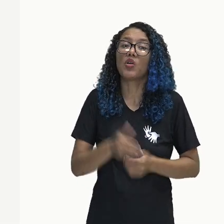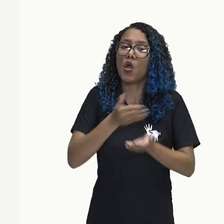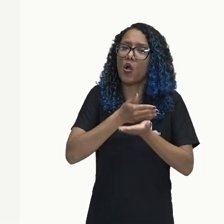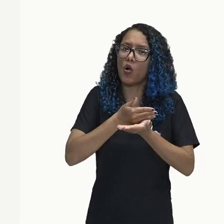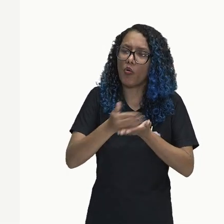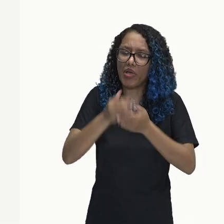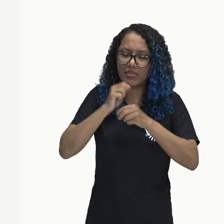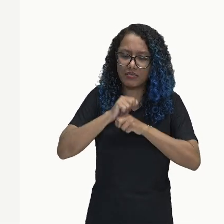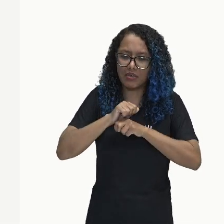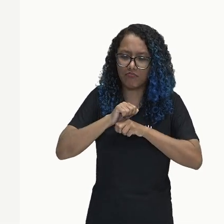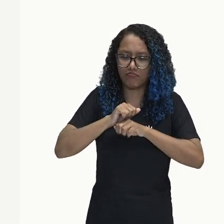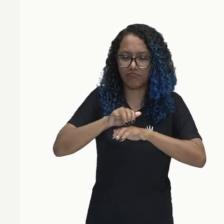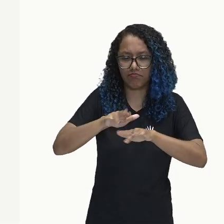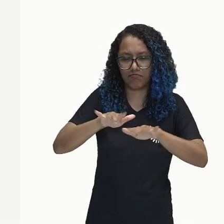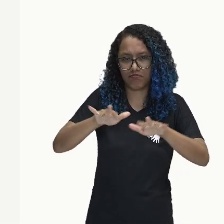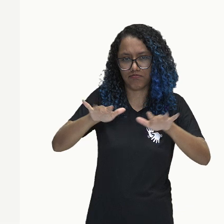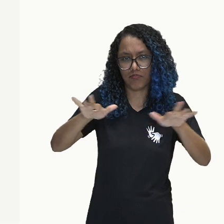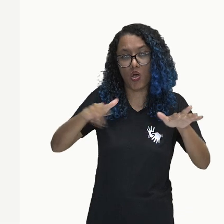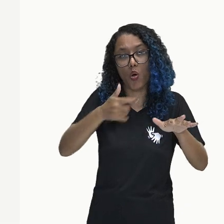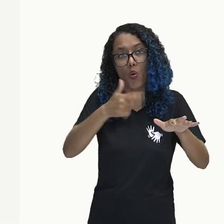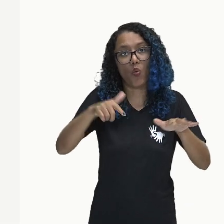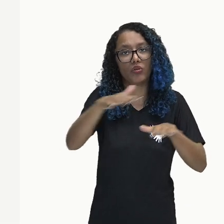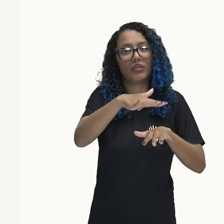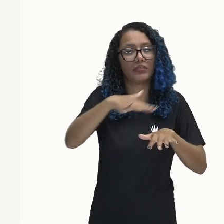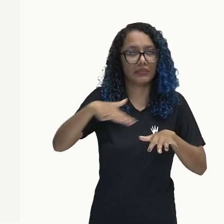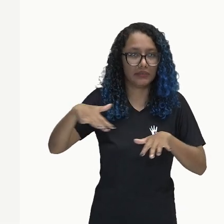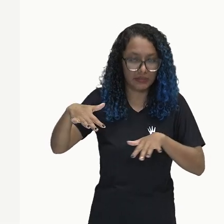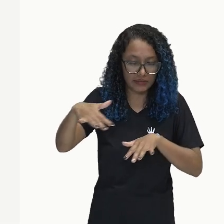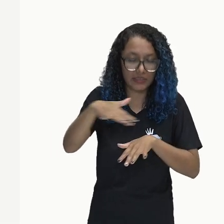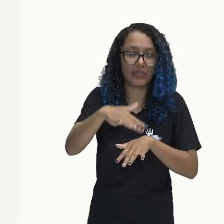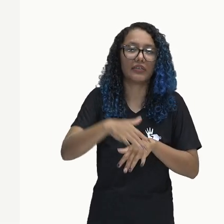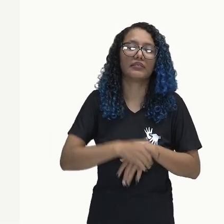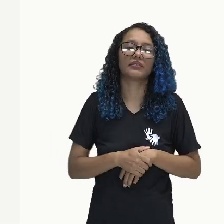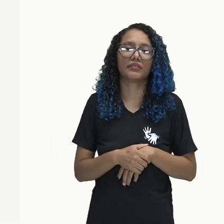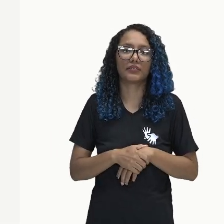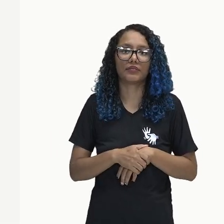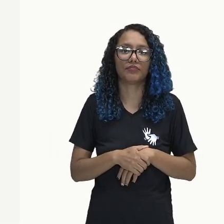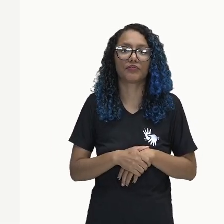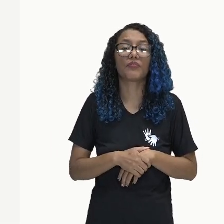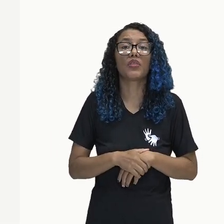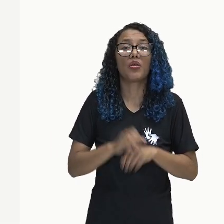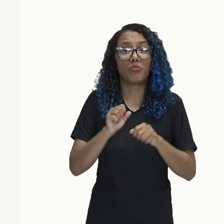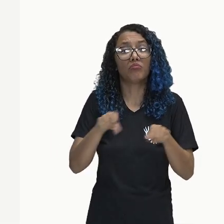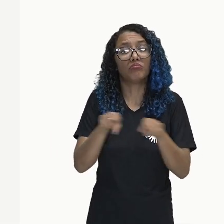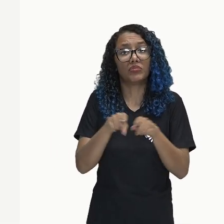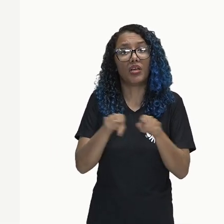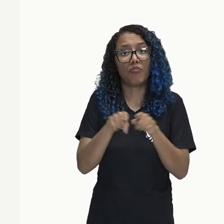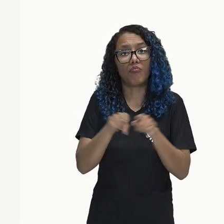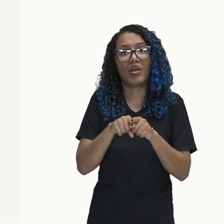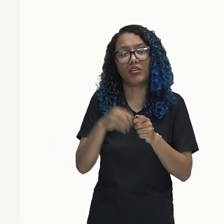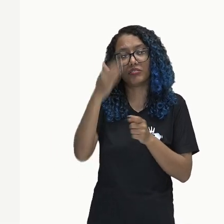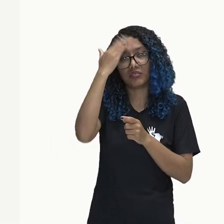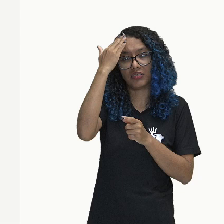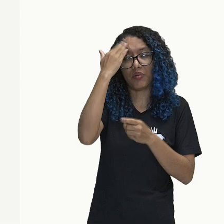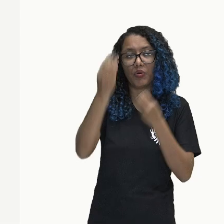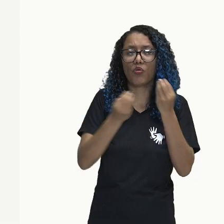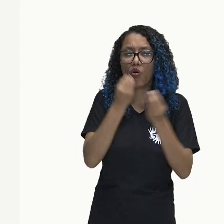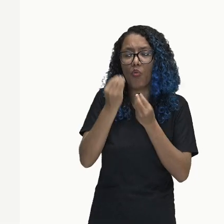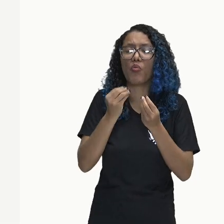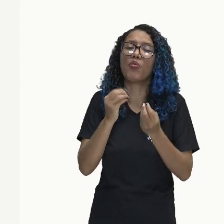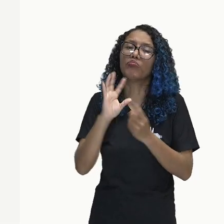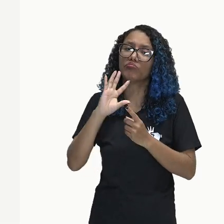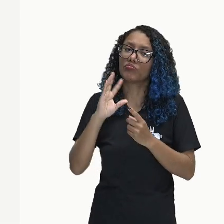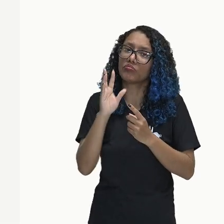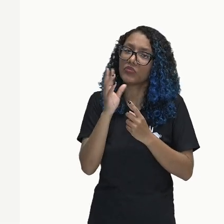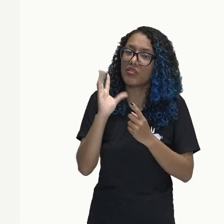outros territórios e, de certa forma, também chegar até a gente através da filosofia e da arte grega, tá bom, gente? A